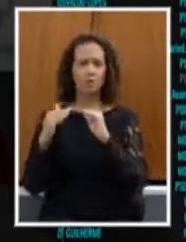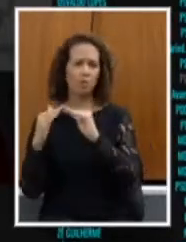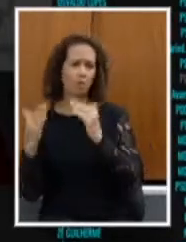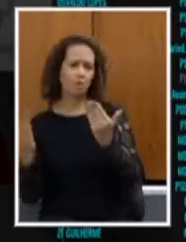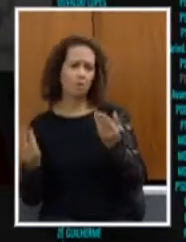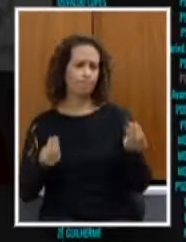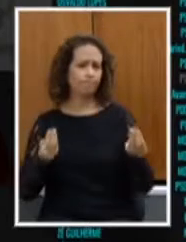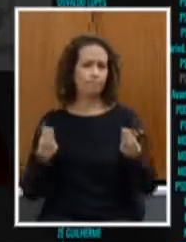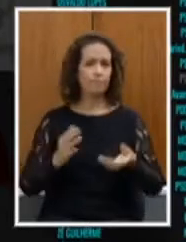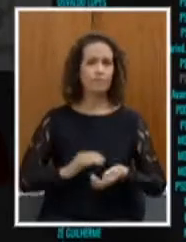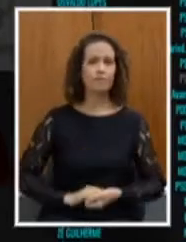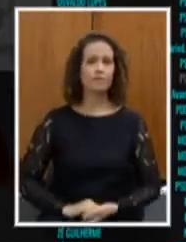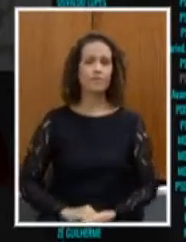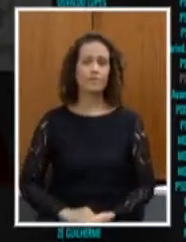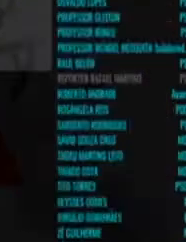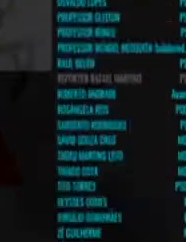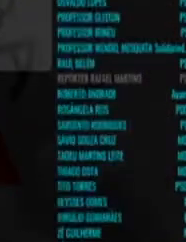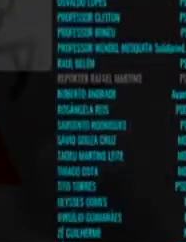pauta.